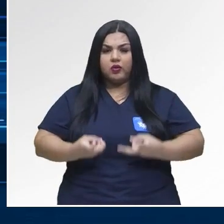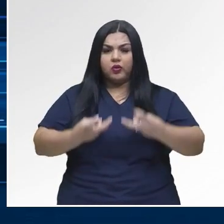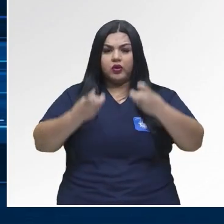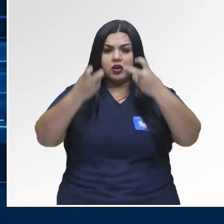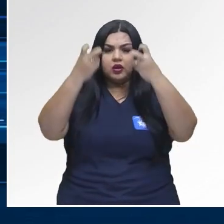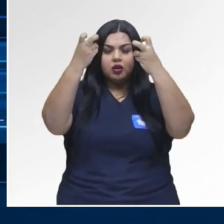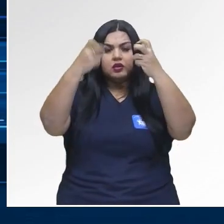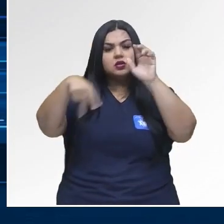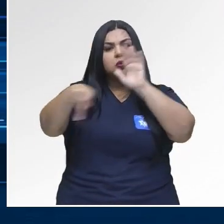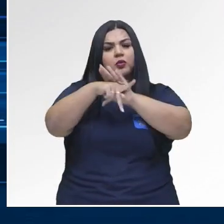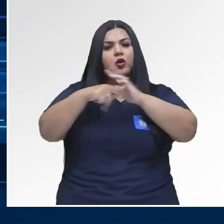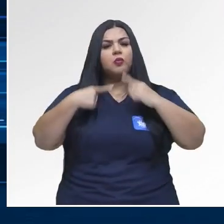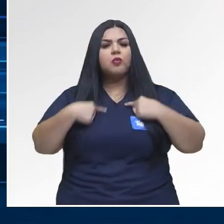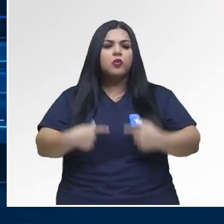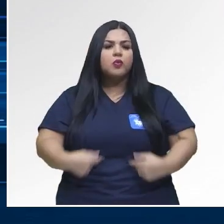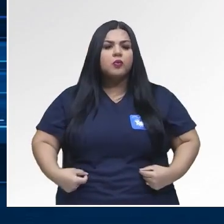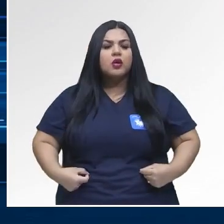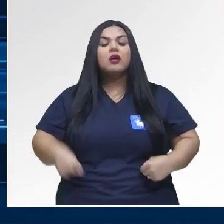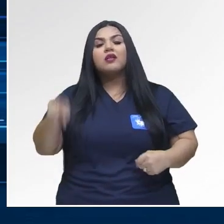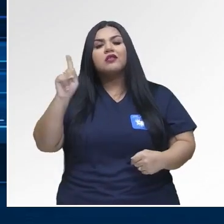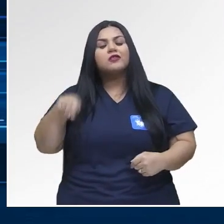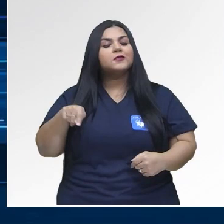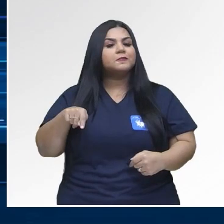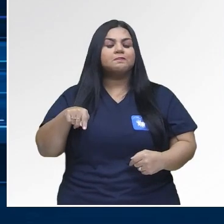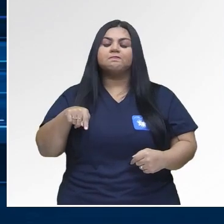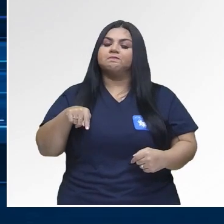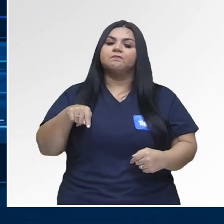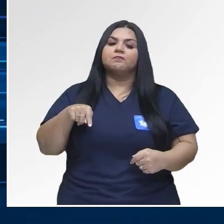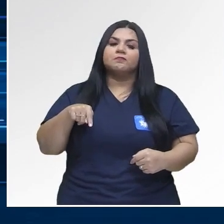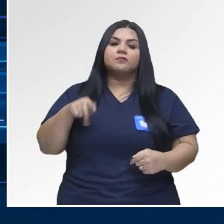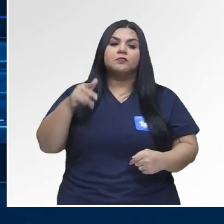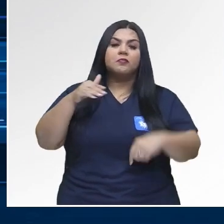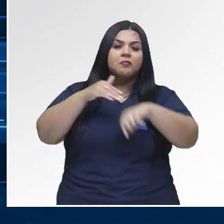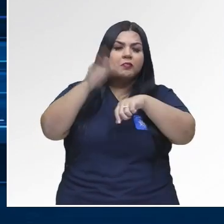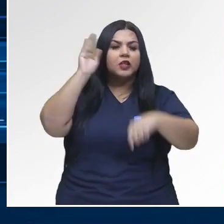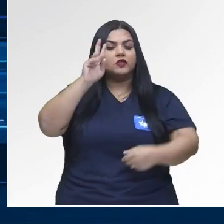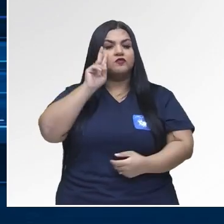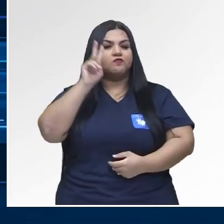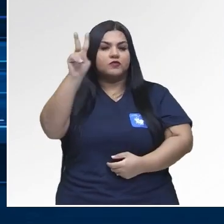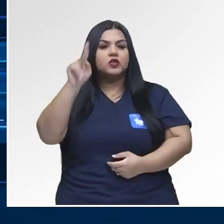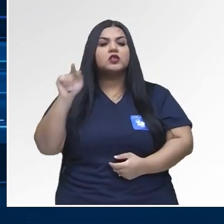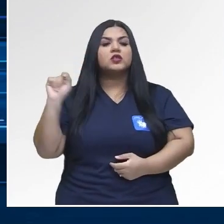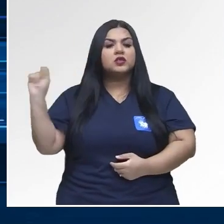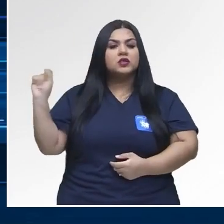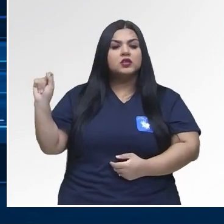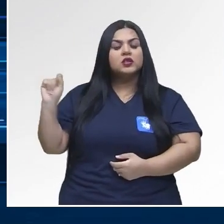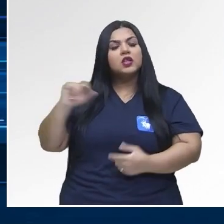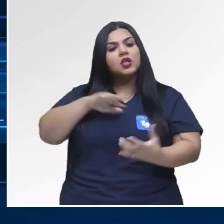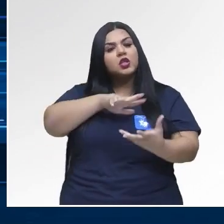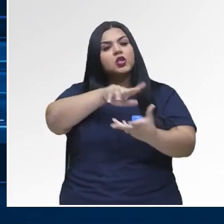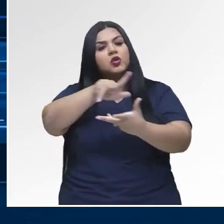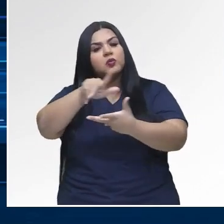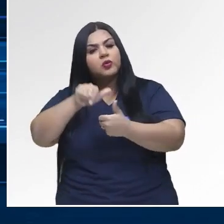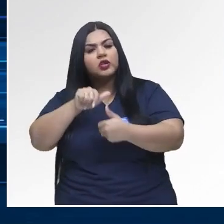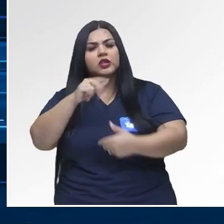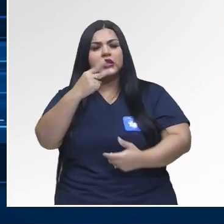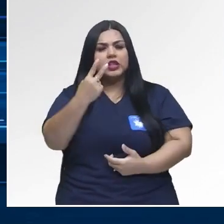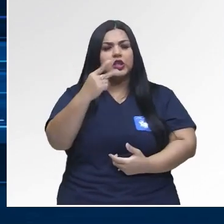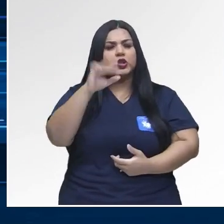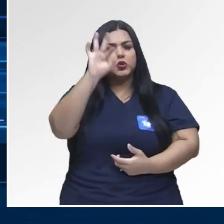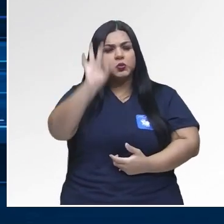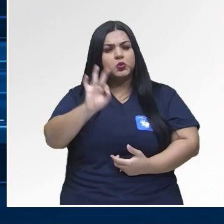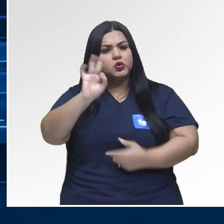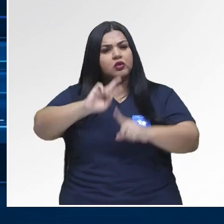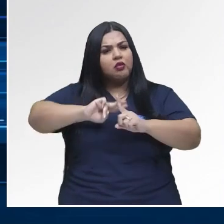de pulmão é um dos tumores malignos mais comuns, então a sua incidência no mundo vem aumentando 2% a cada